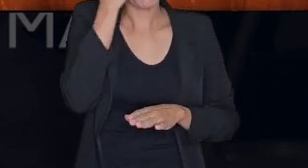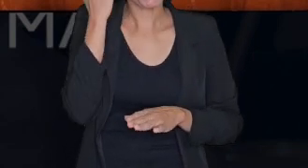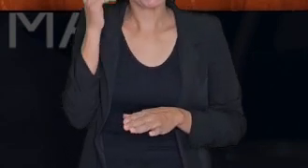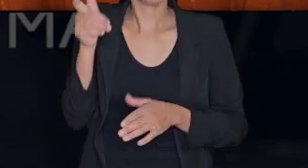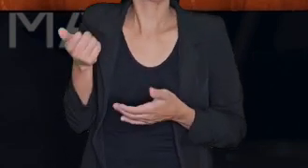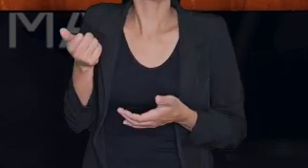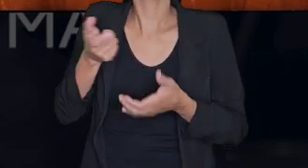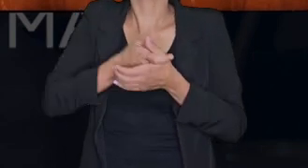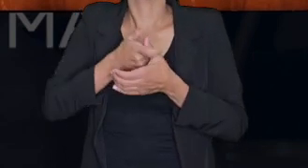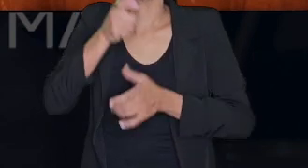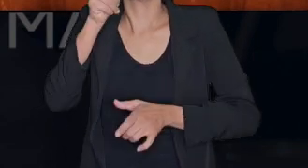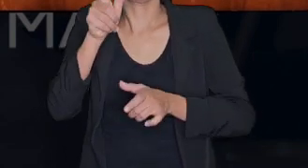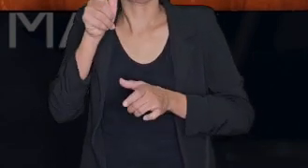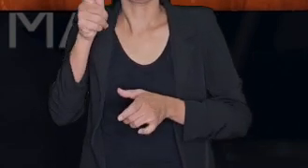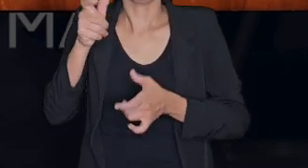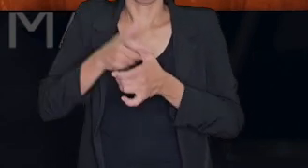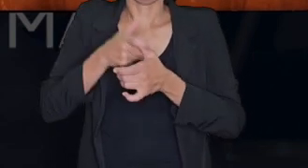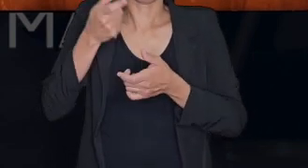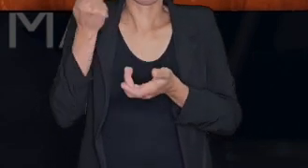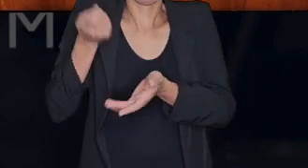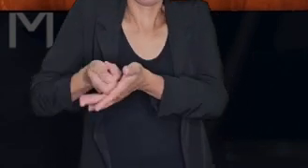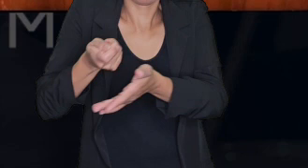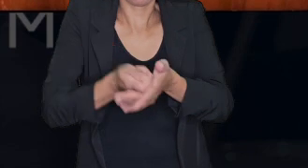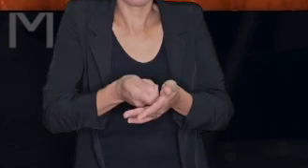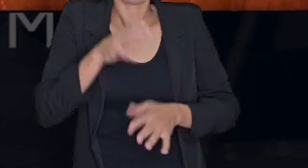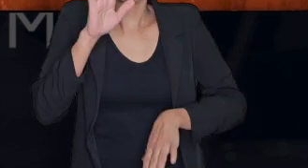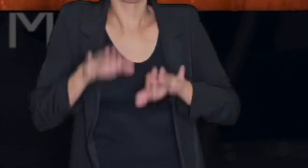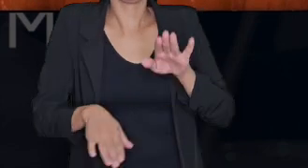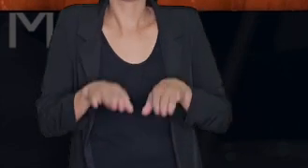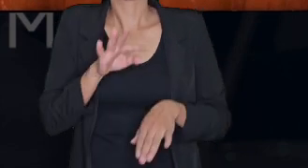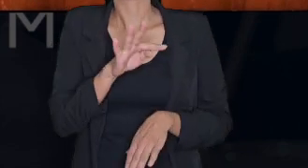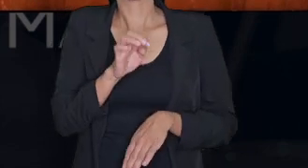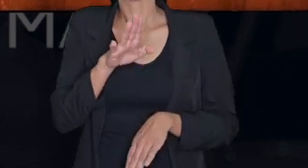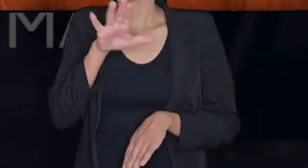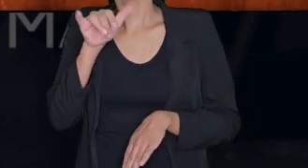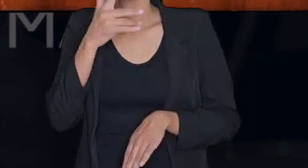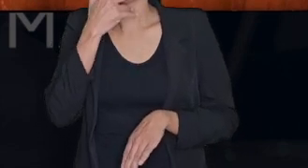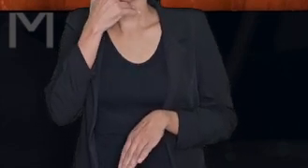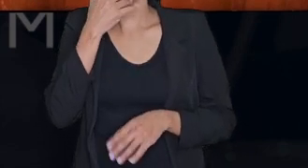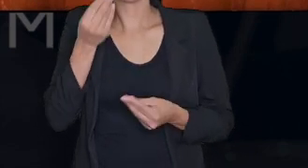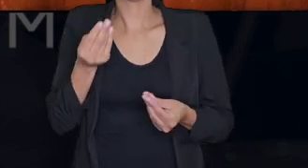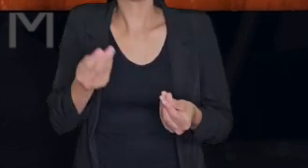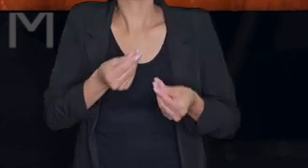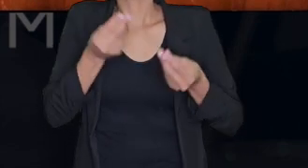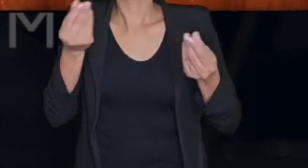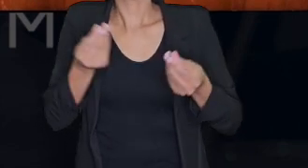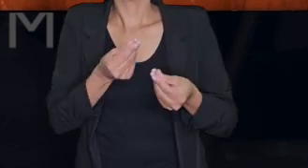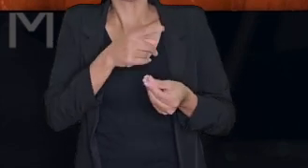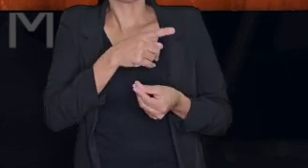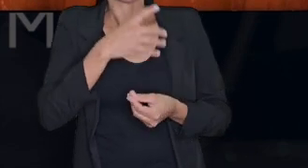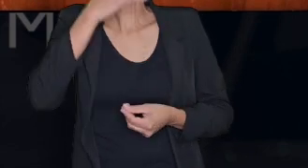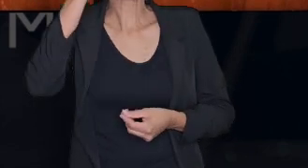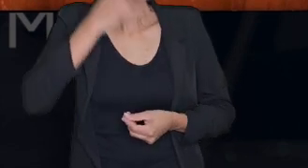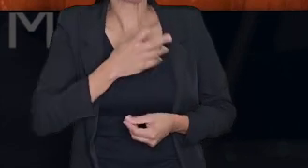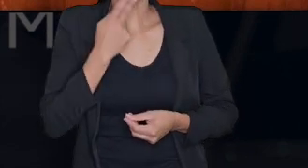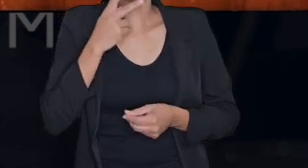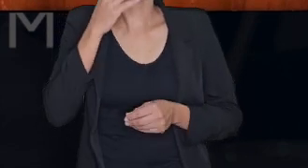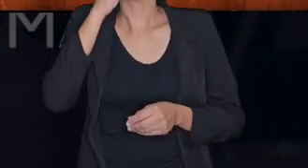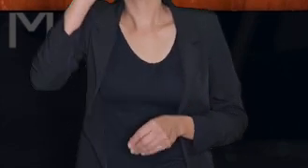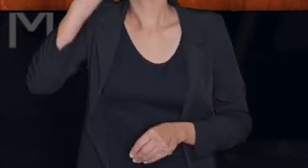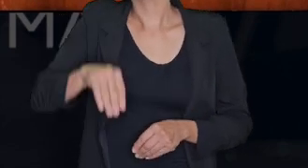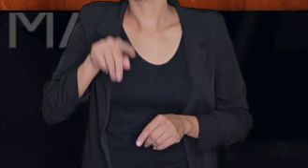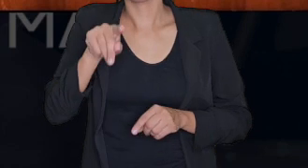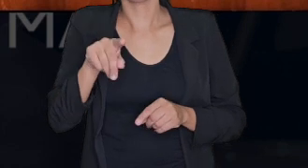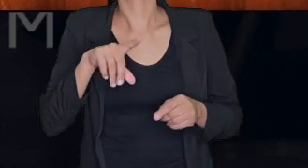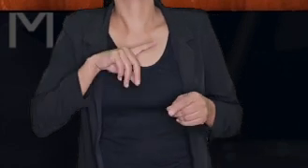tem que intimar os credores e tal? É bem interessante isso, porque às vezes gera um amadorismo para tabeliões de notas,